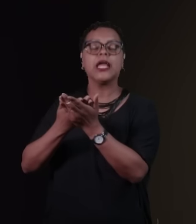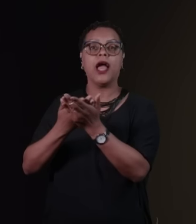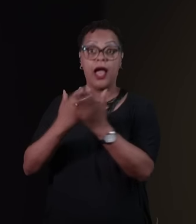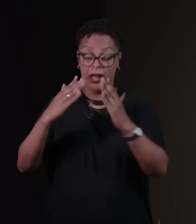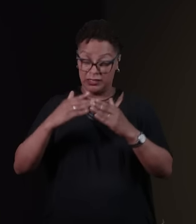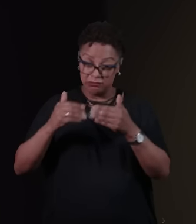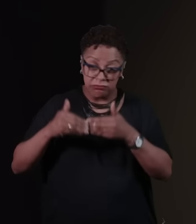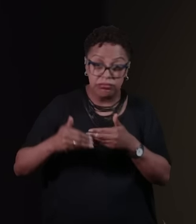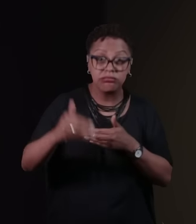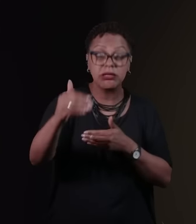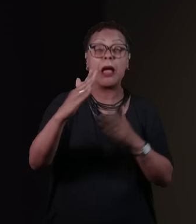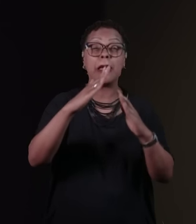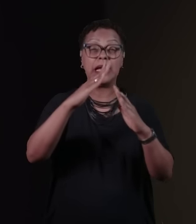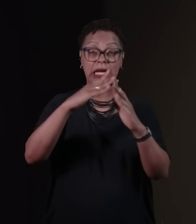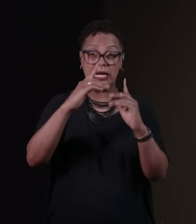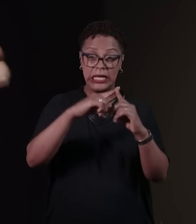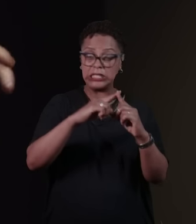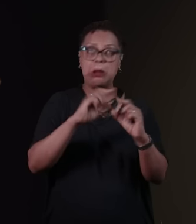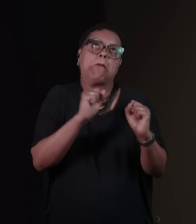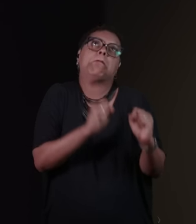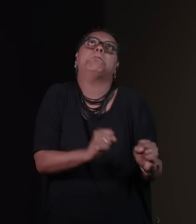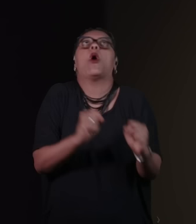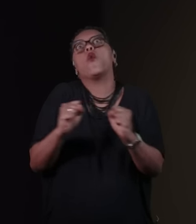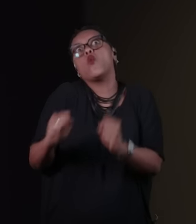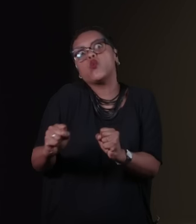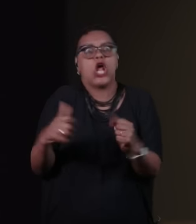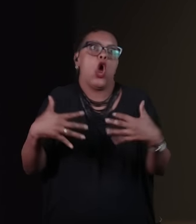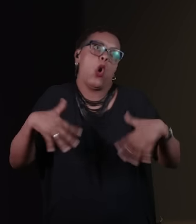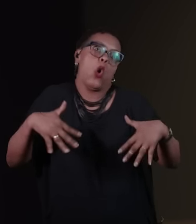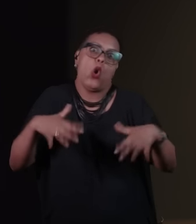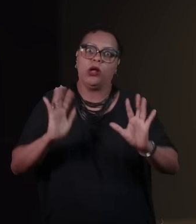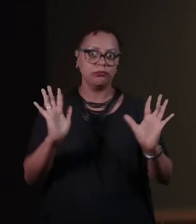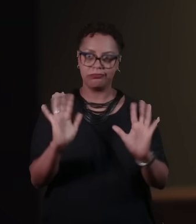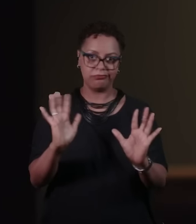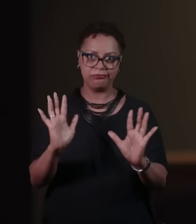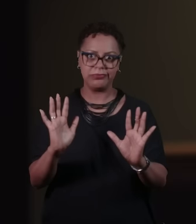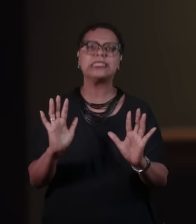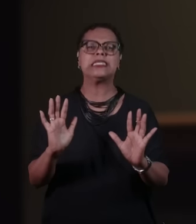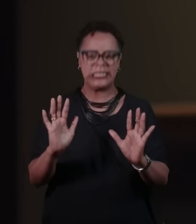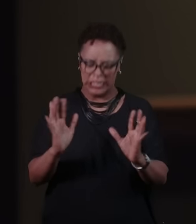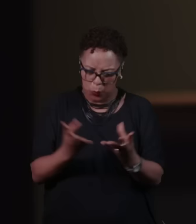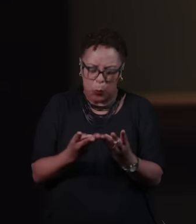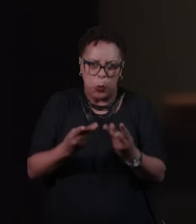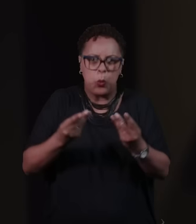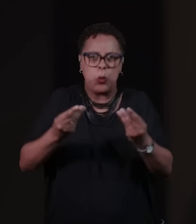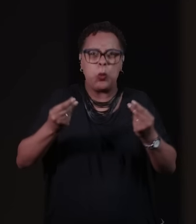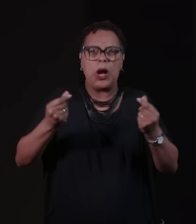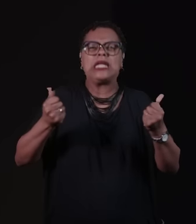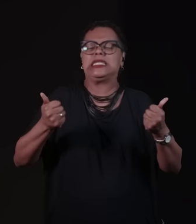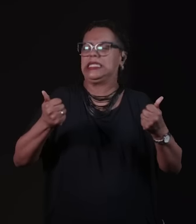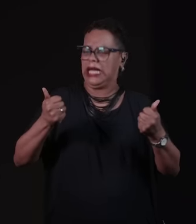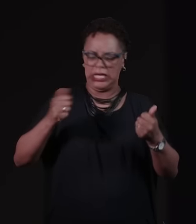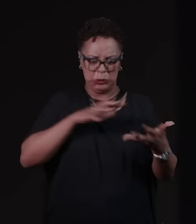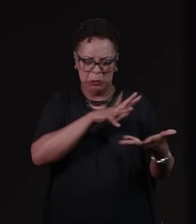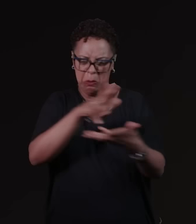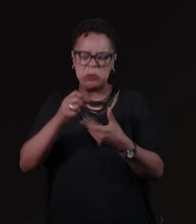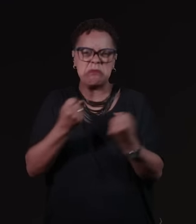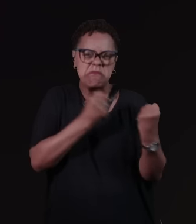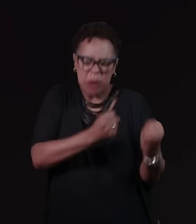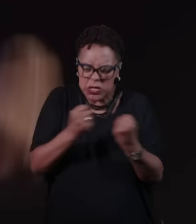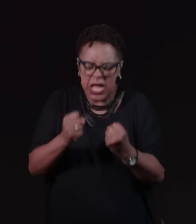poderosa. Não poderosa, na... nos complements, nas qualidades deste mundo. É uma